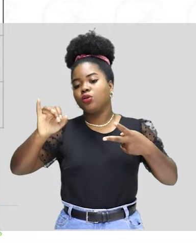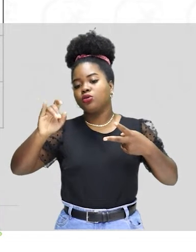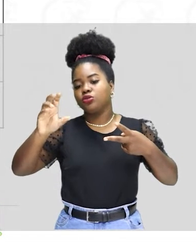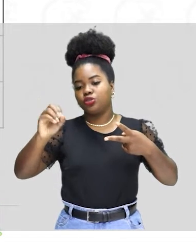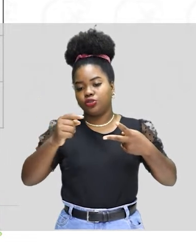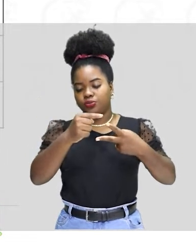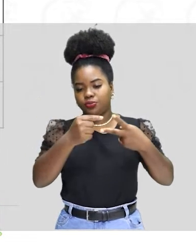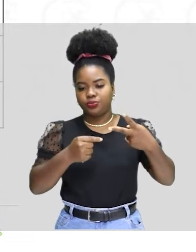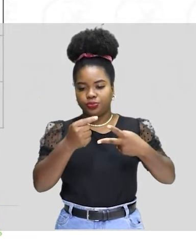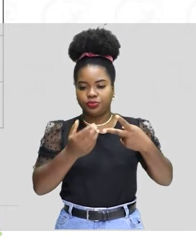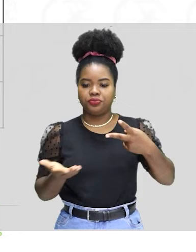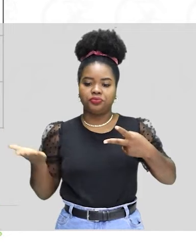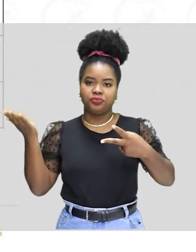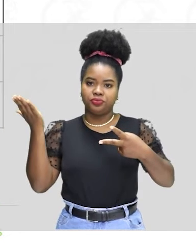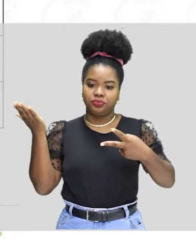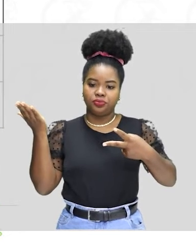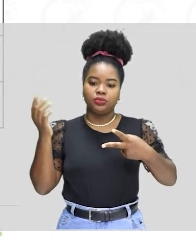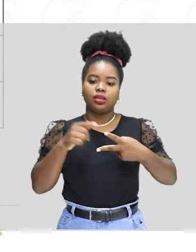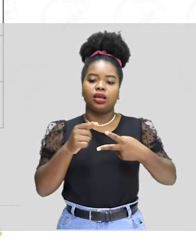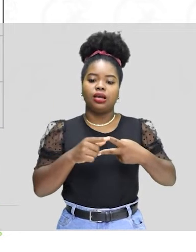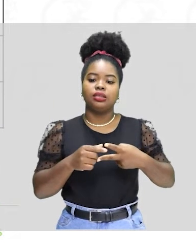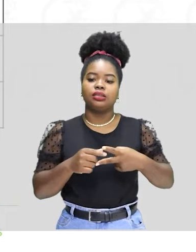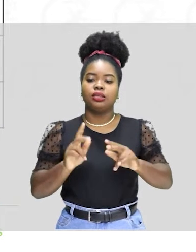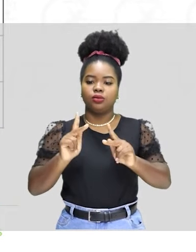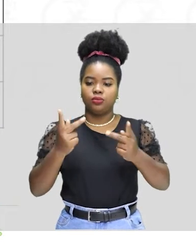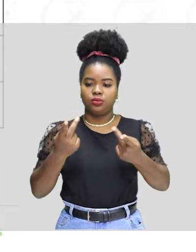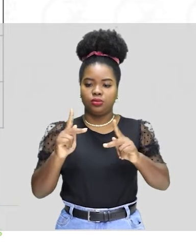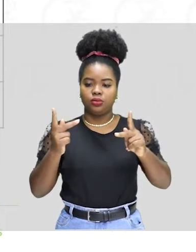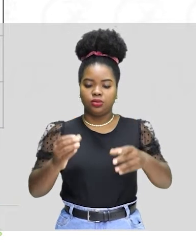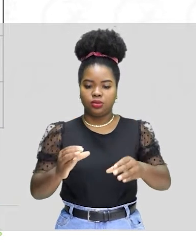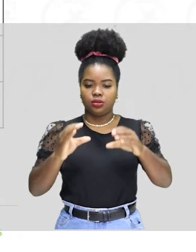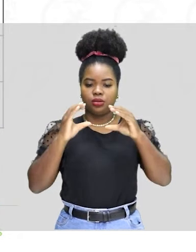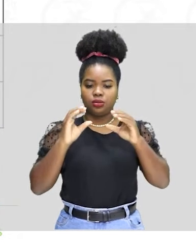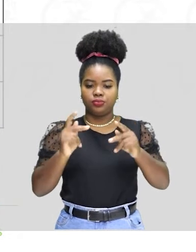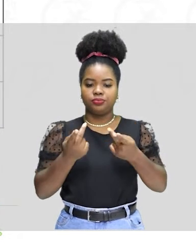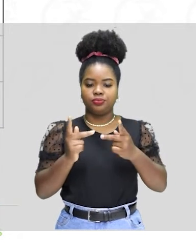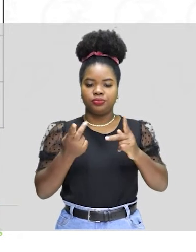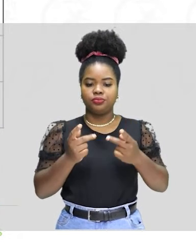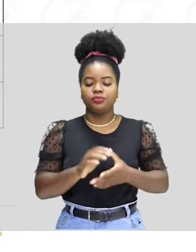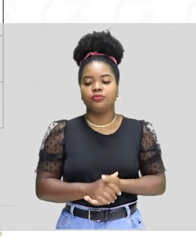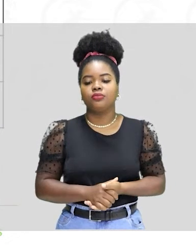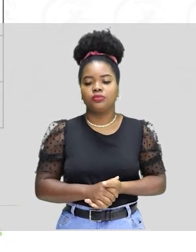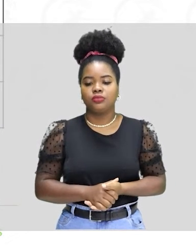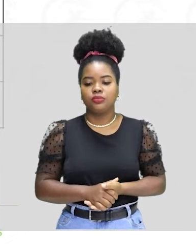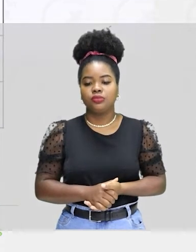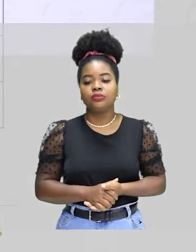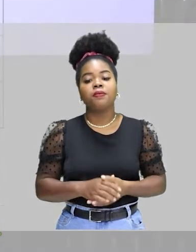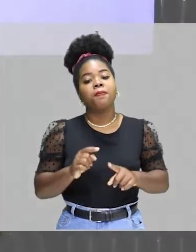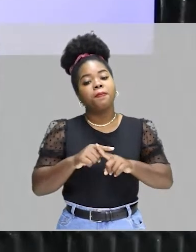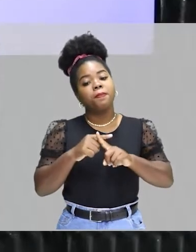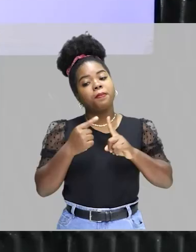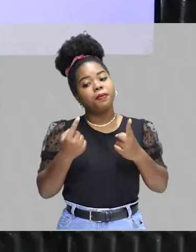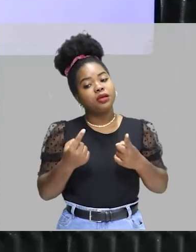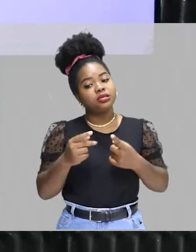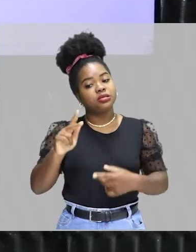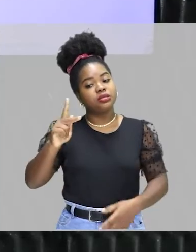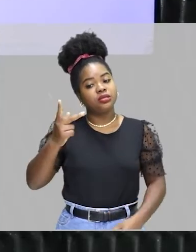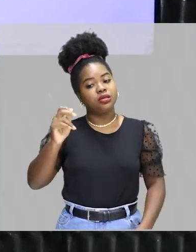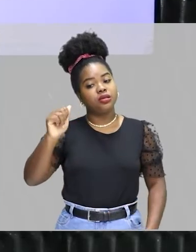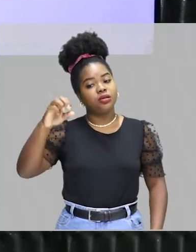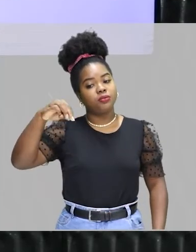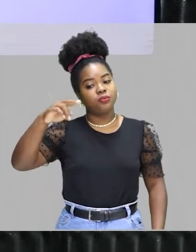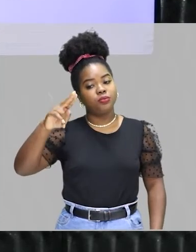vira sintático. Então, eu tenho o hambúrguer, que é um estrangeirismo, a palavra não é nossa, mas a hamburgueria já é